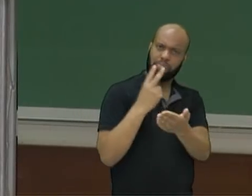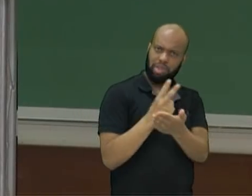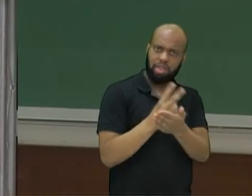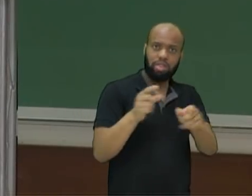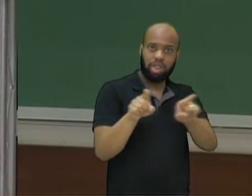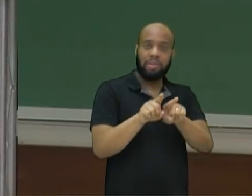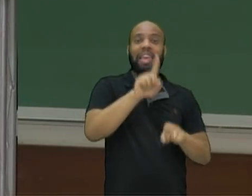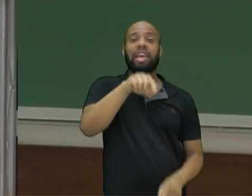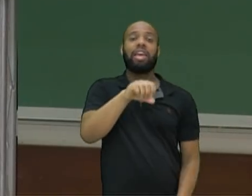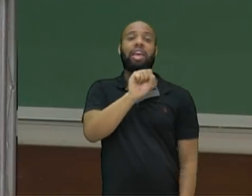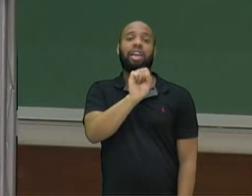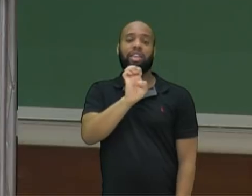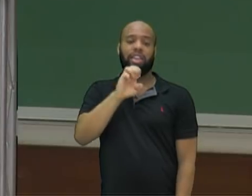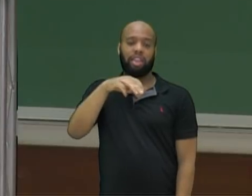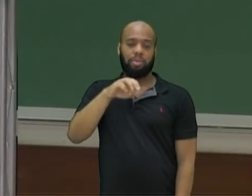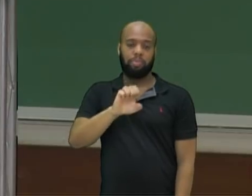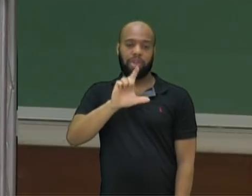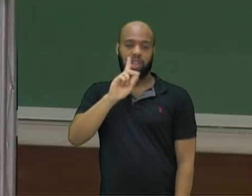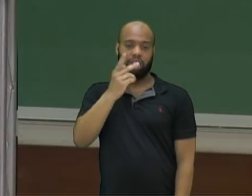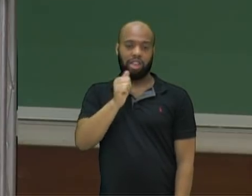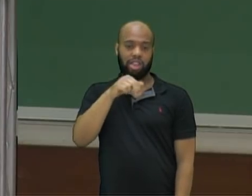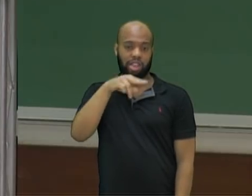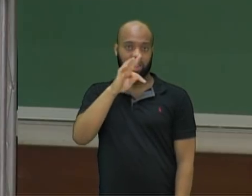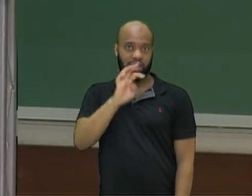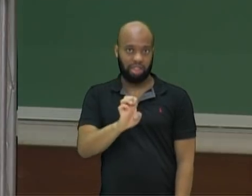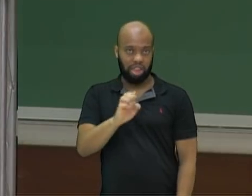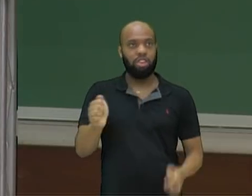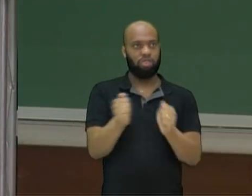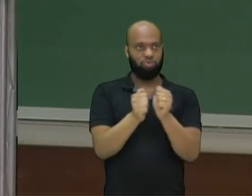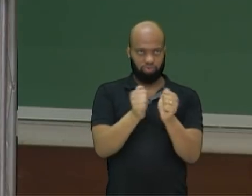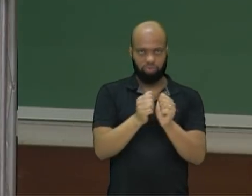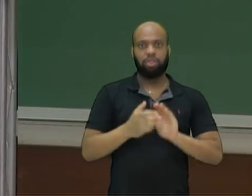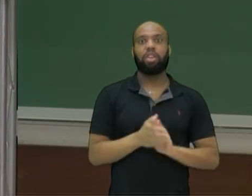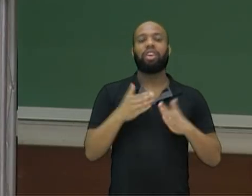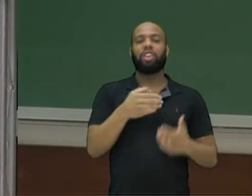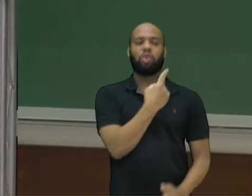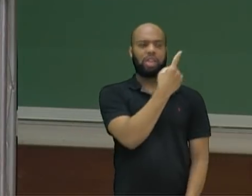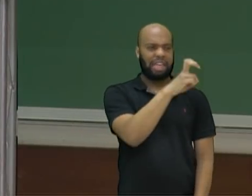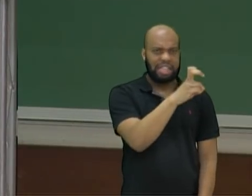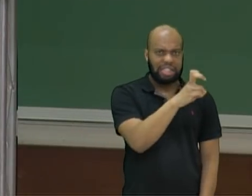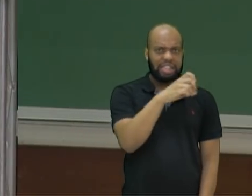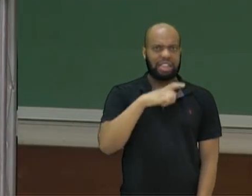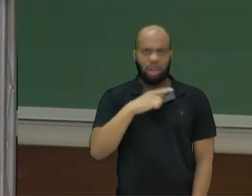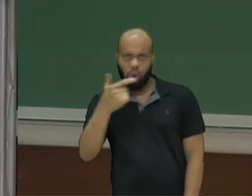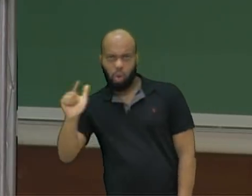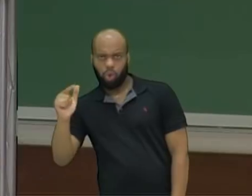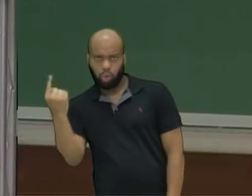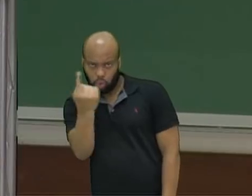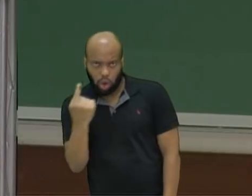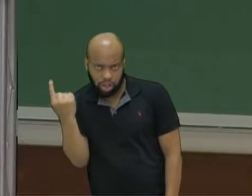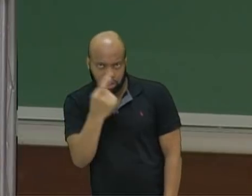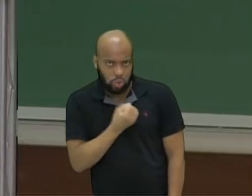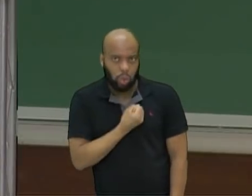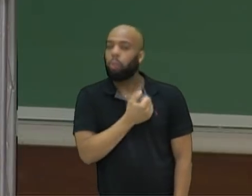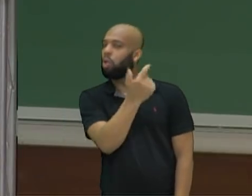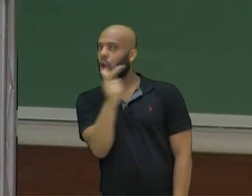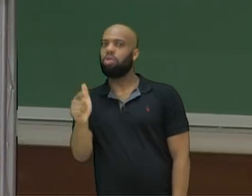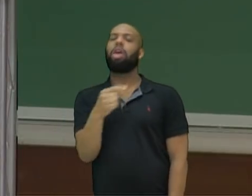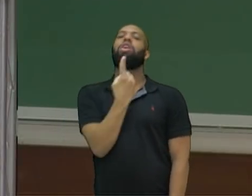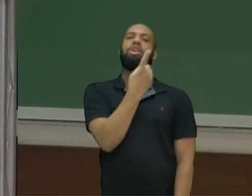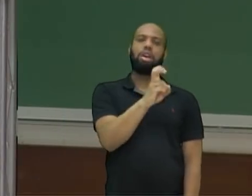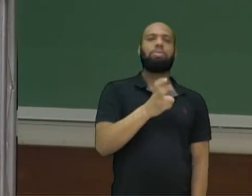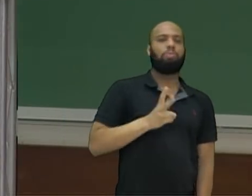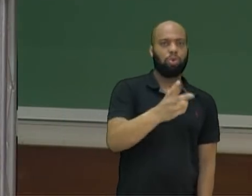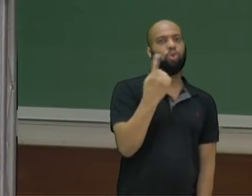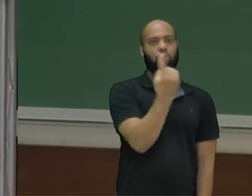têm a mesma parte de letra, ok? Então, 15 não tem nenhum outro que seja só número, continua sendo